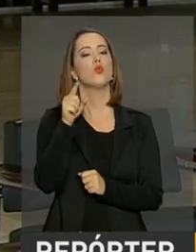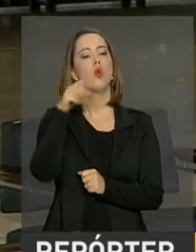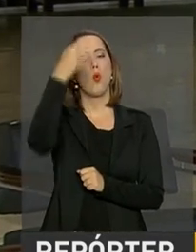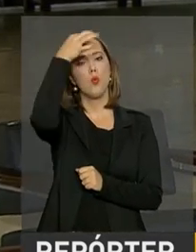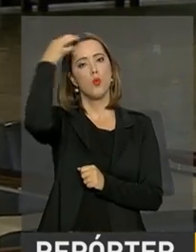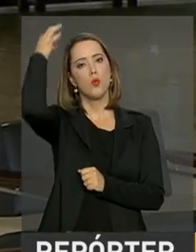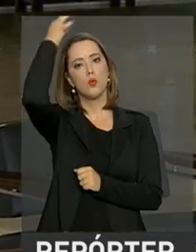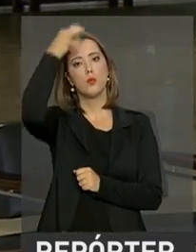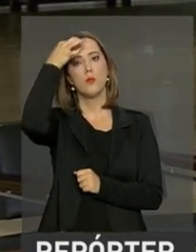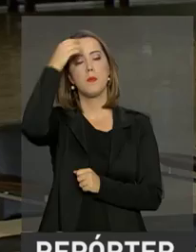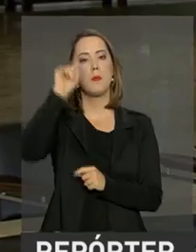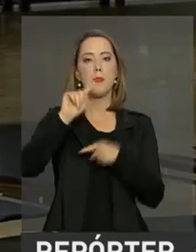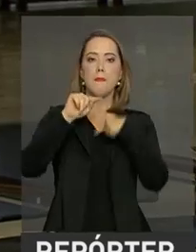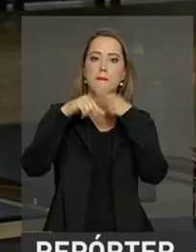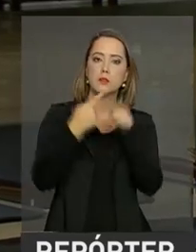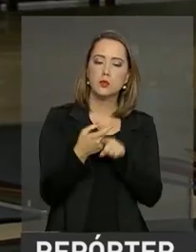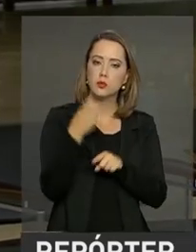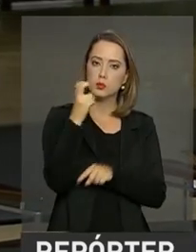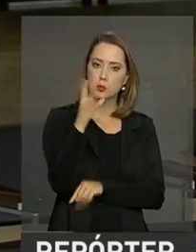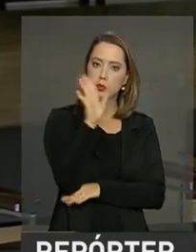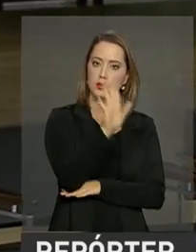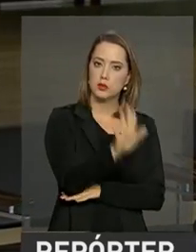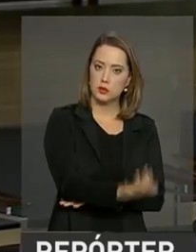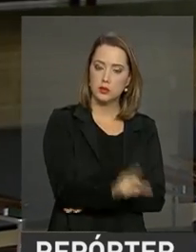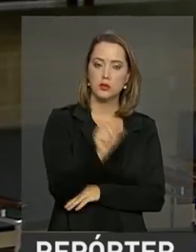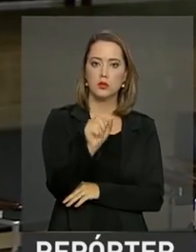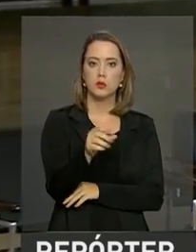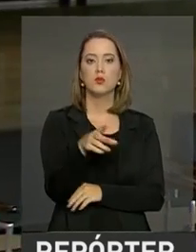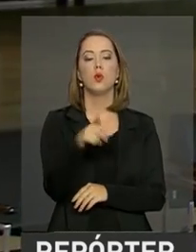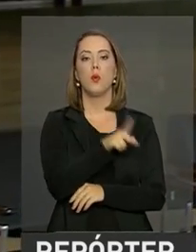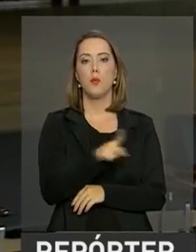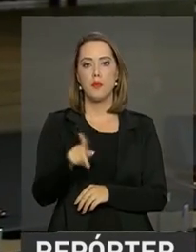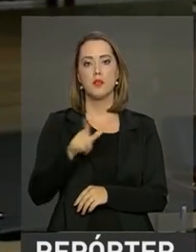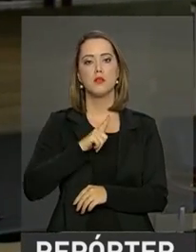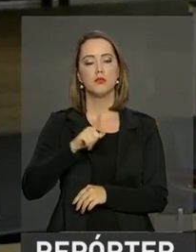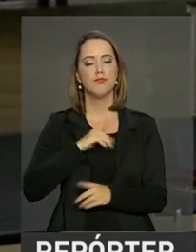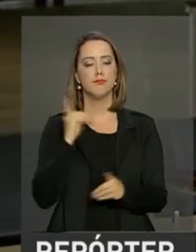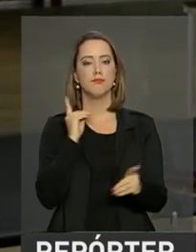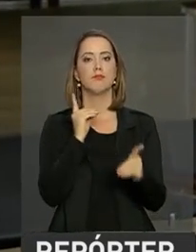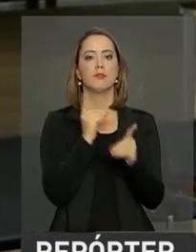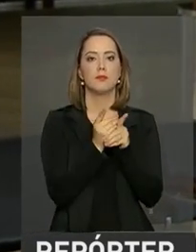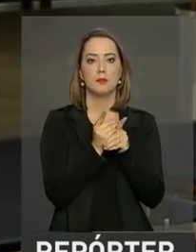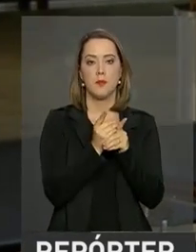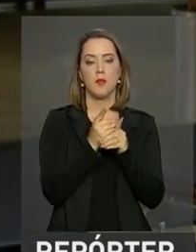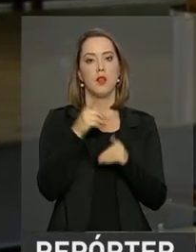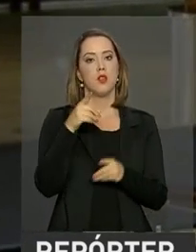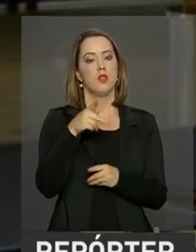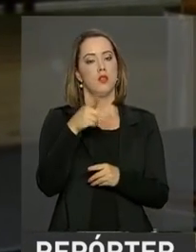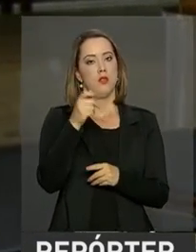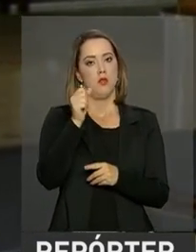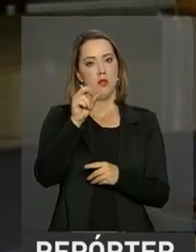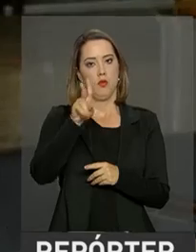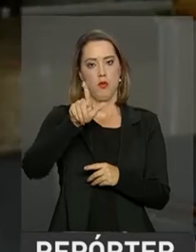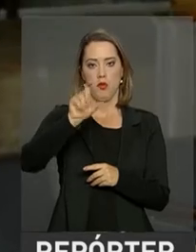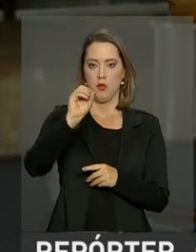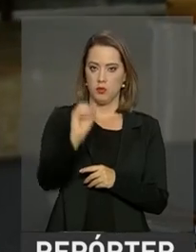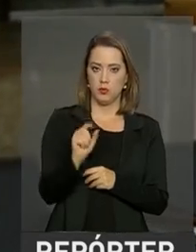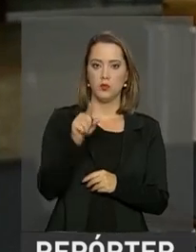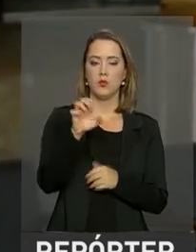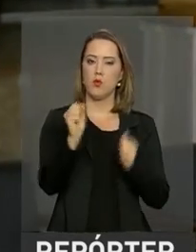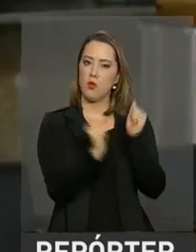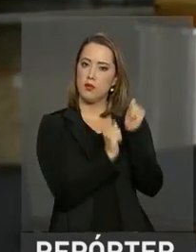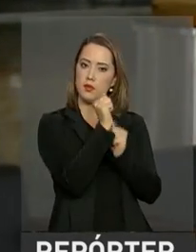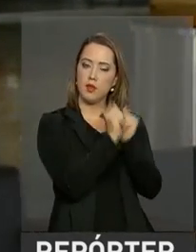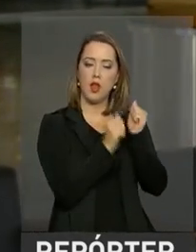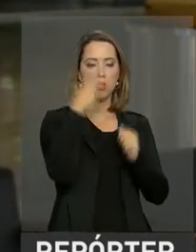Espírito Santo em seguida à 5 da tarde Michel Temer se encontra com Paulo scaf presidente da Federação das indústrias